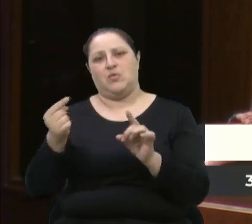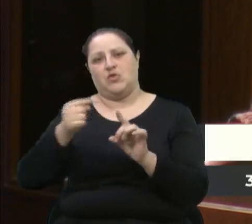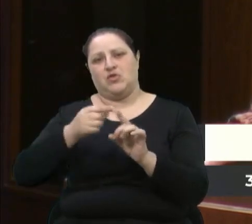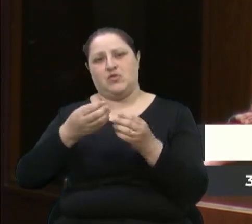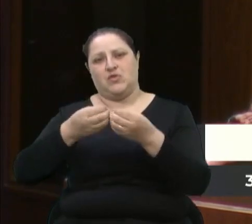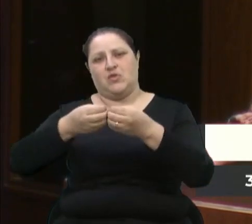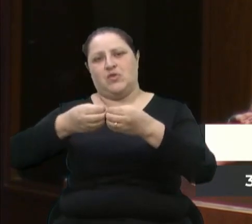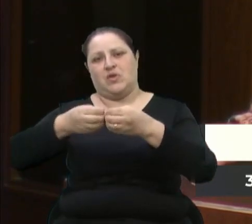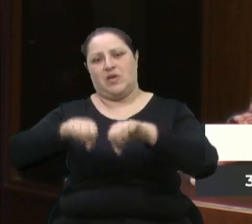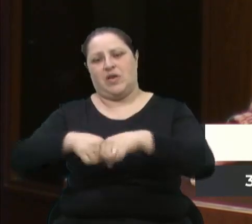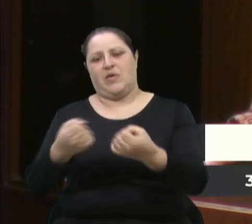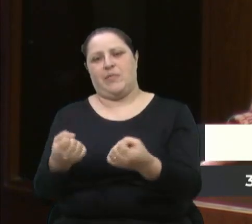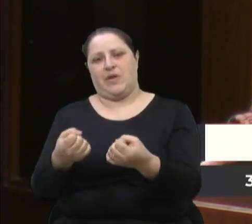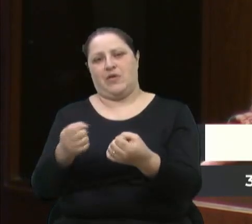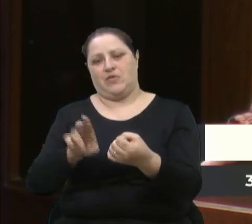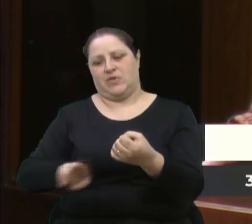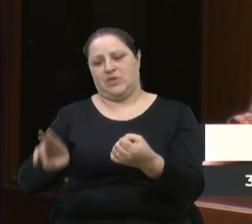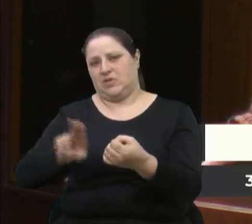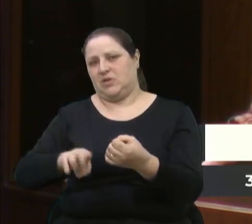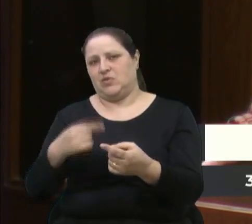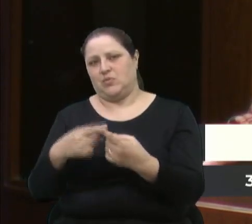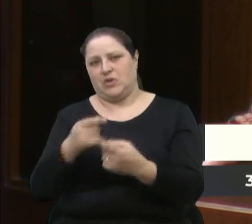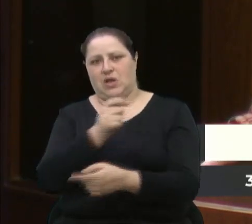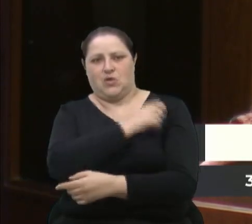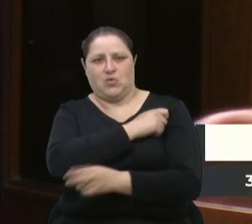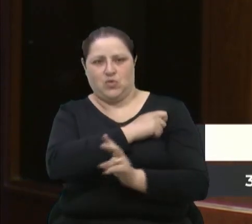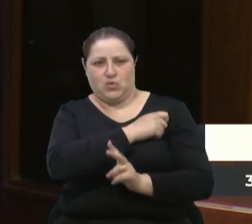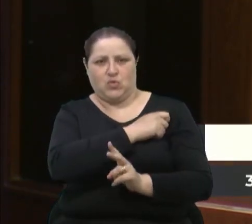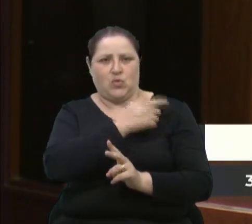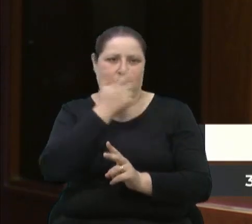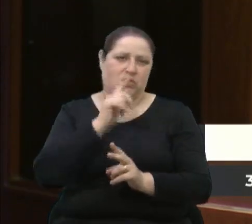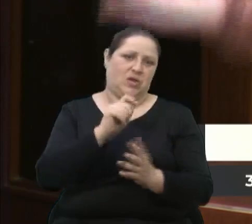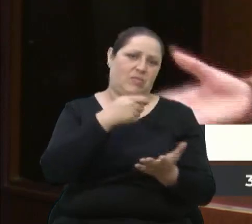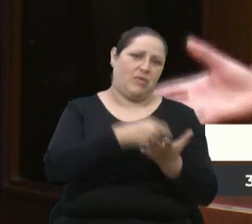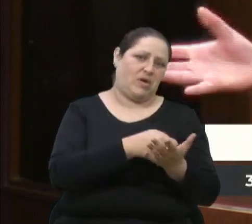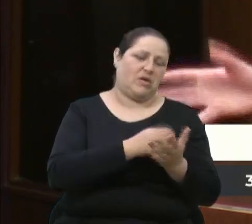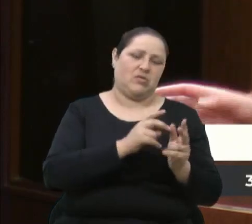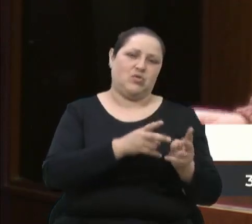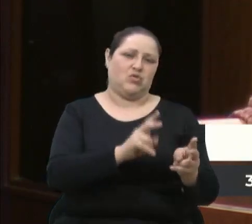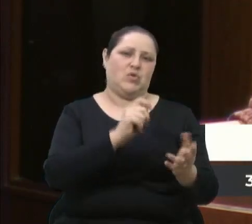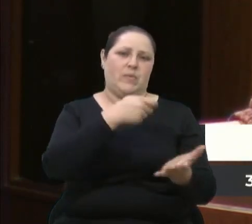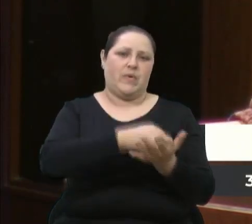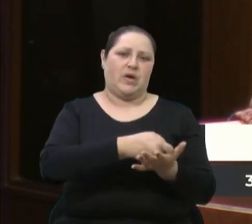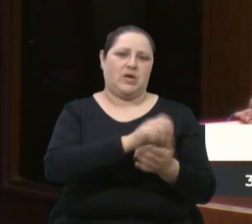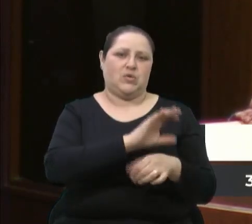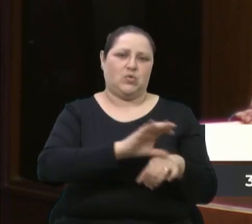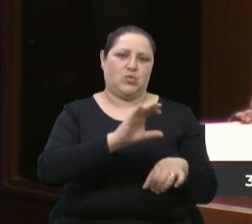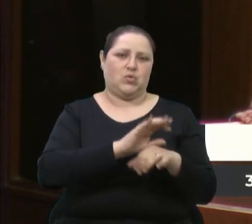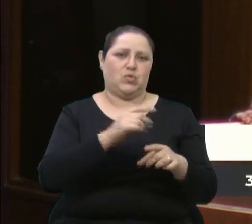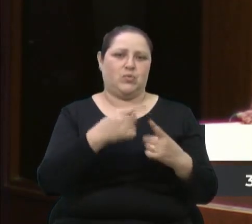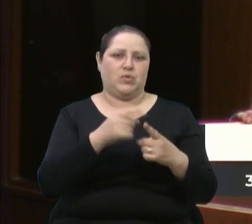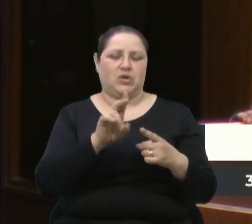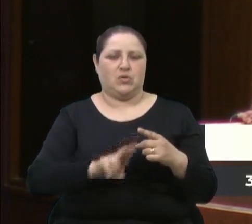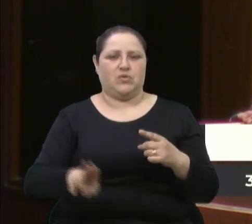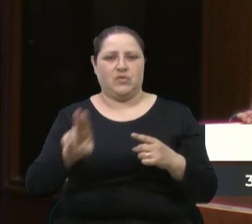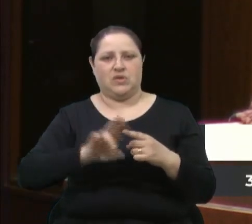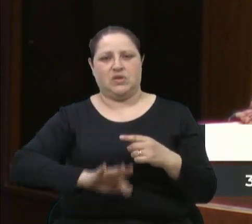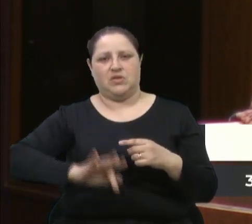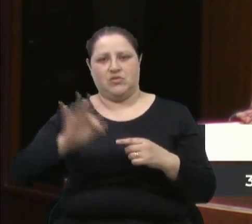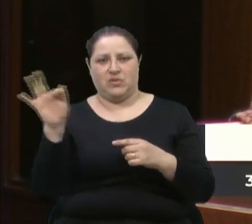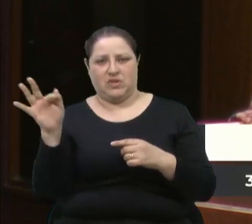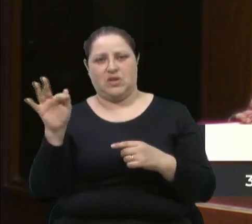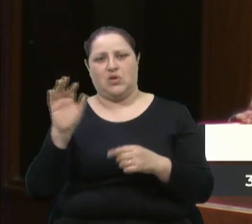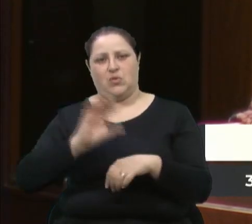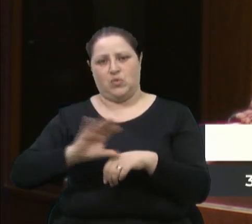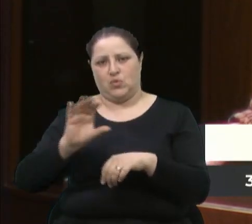estudantes que têm condição de pagar vão continuar pagando os cursos, até porque os cursos ofertados nas universidades federais